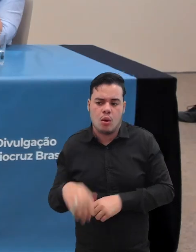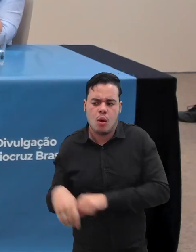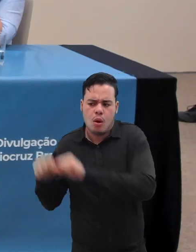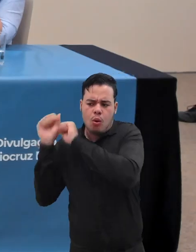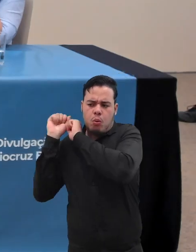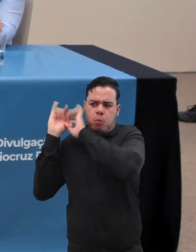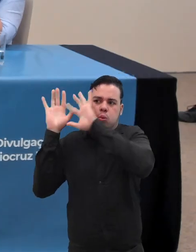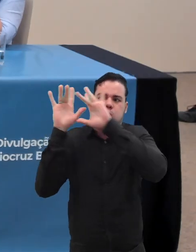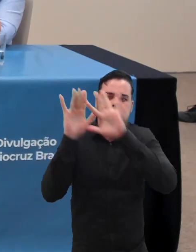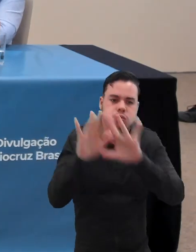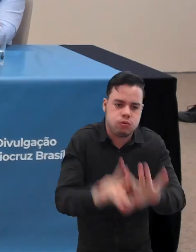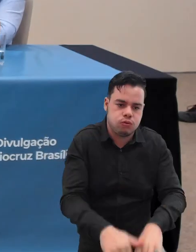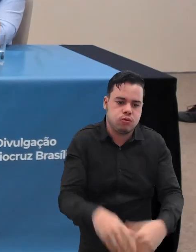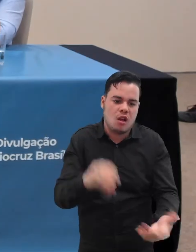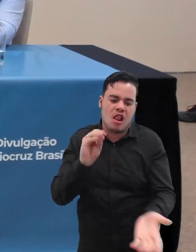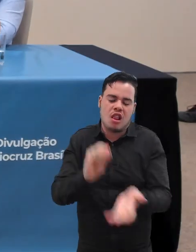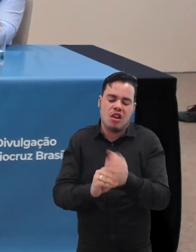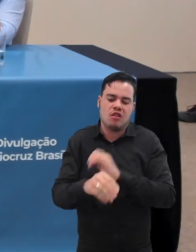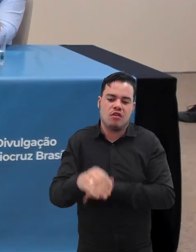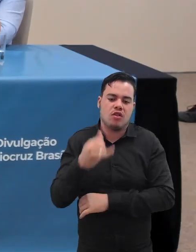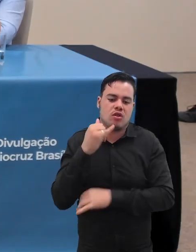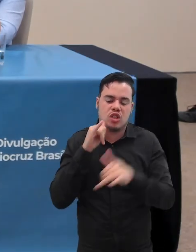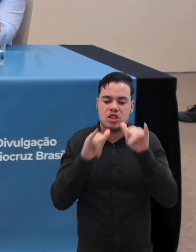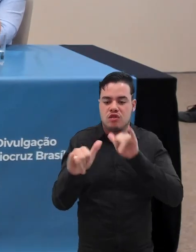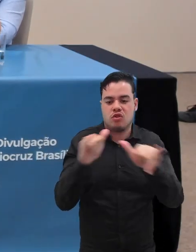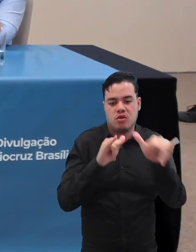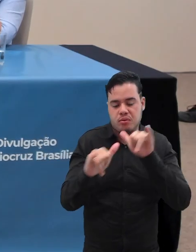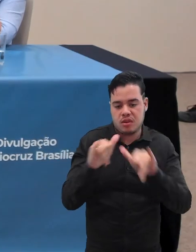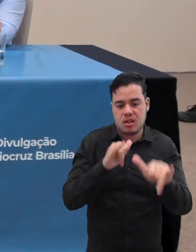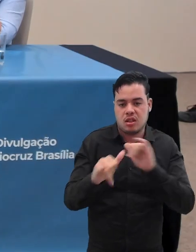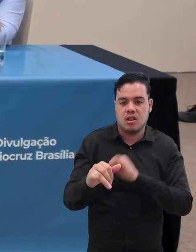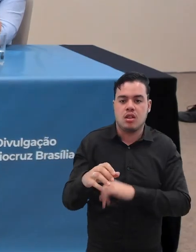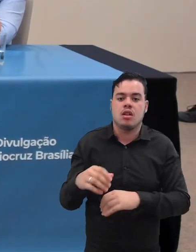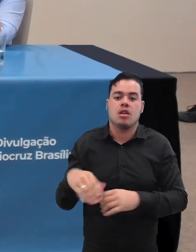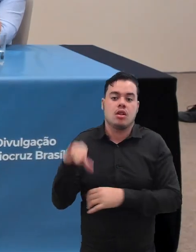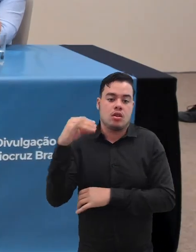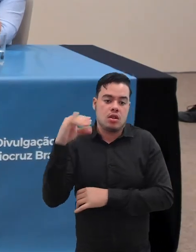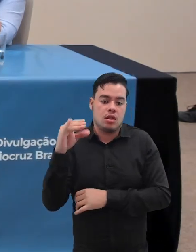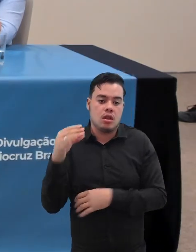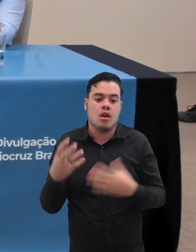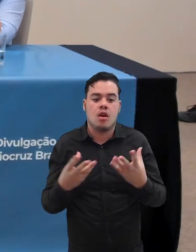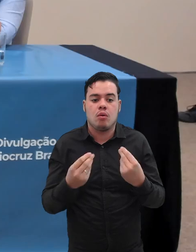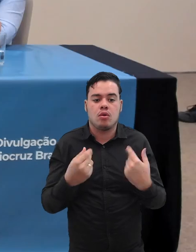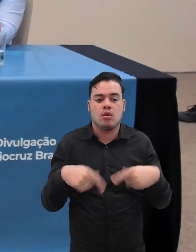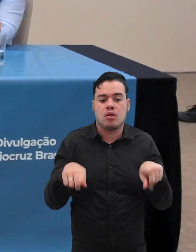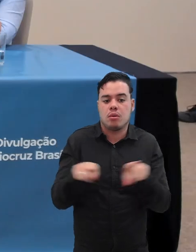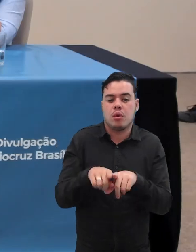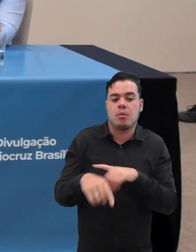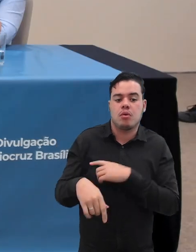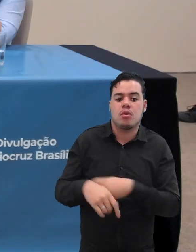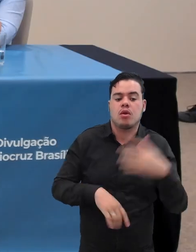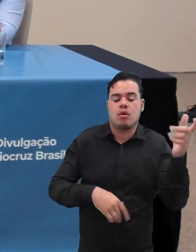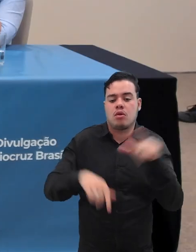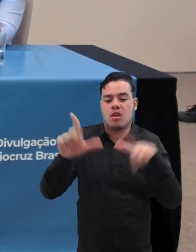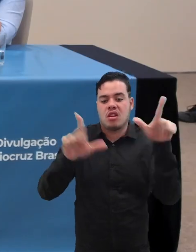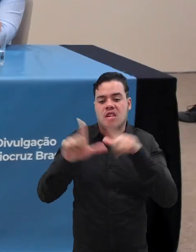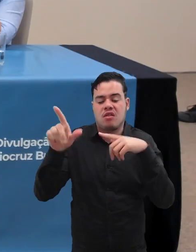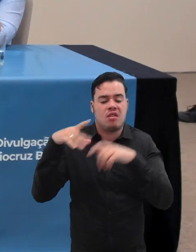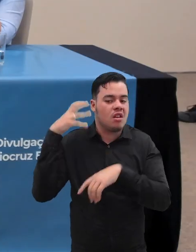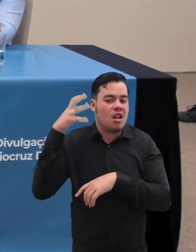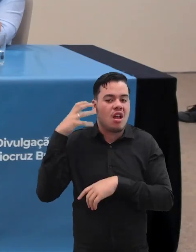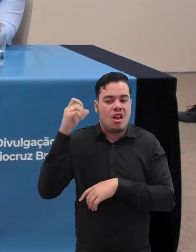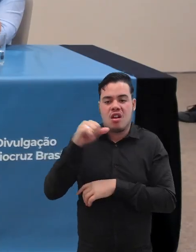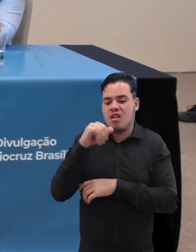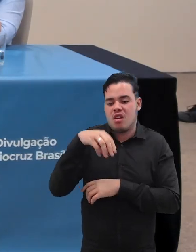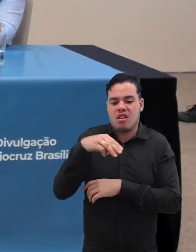de desinformação científica, como já foi dito, inclusive muito por parte da imprensa, que por vezes coloca numa